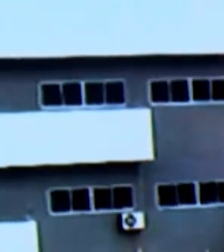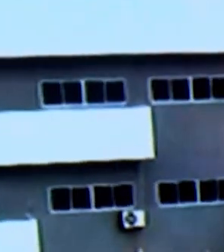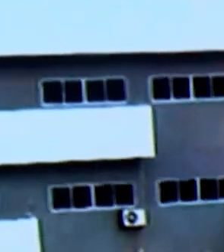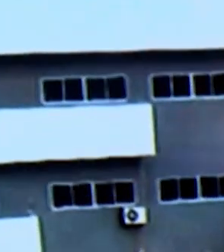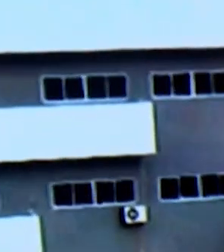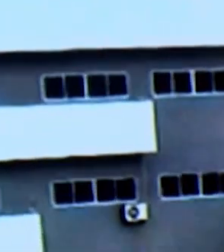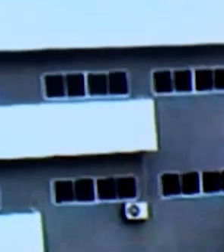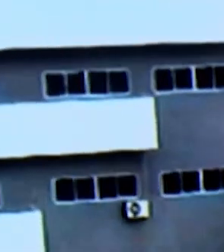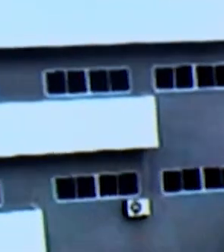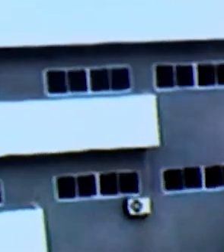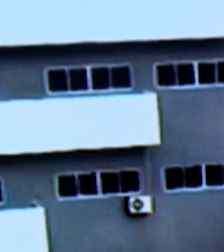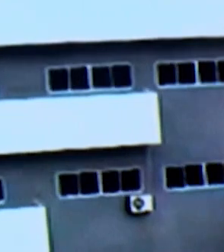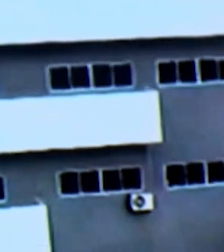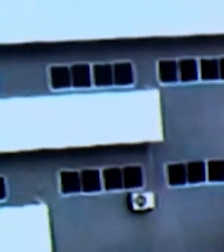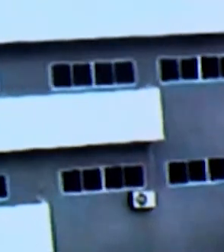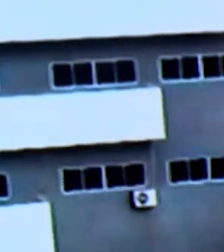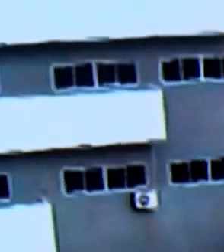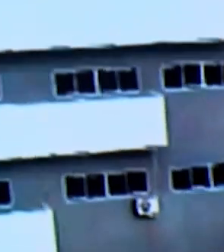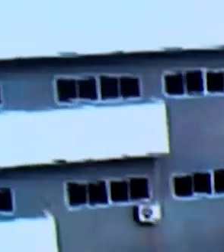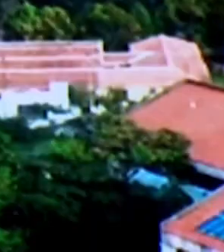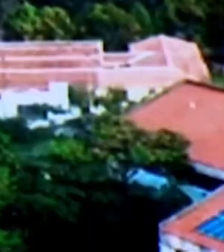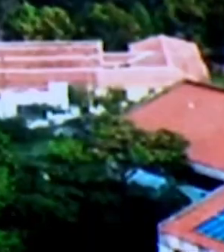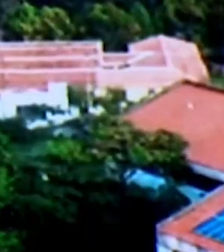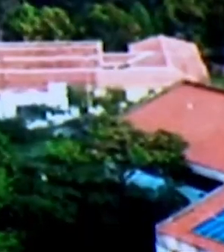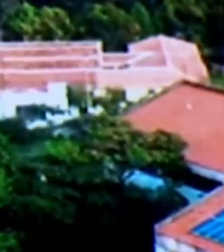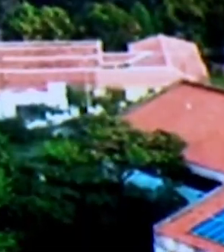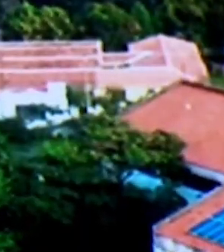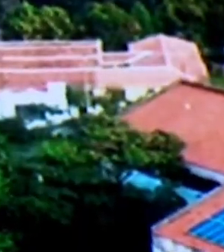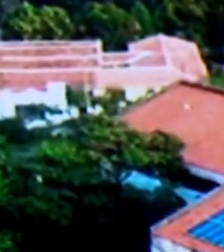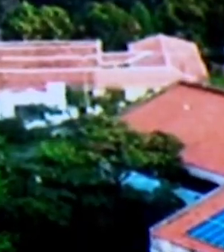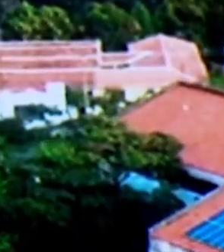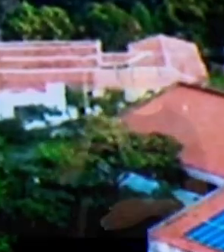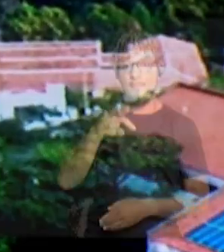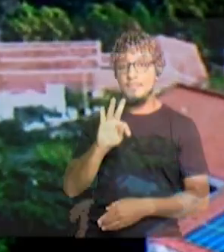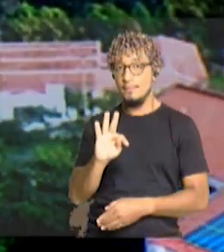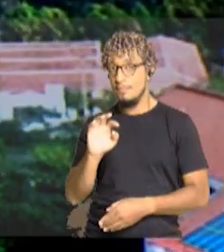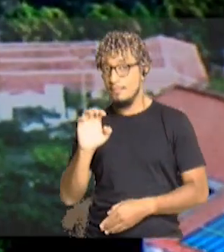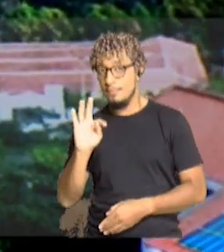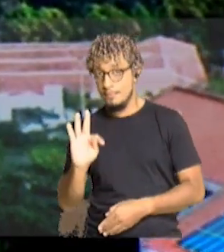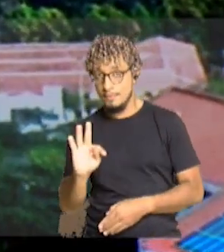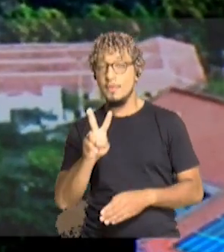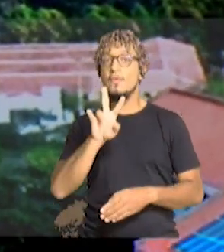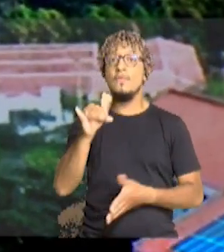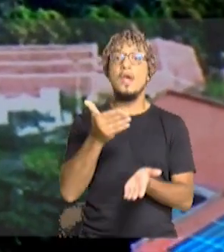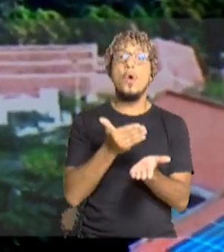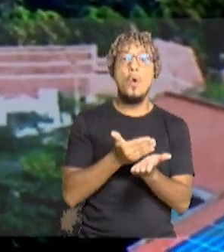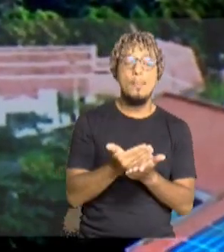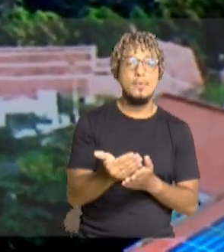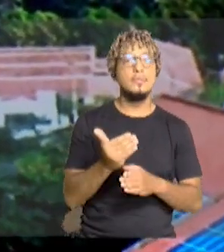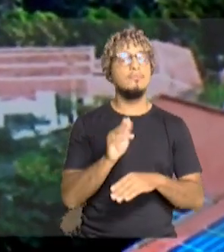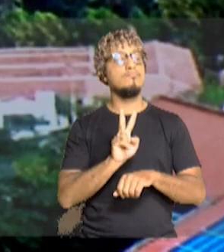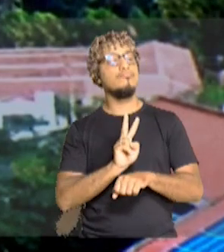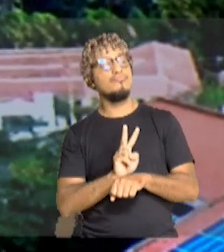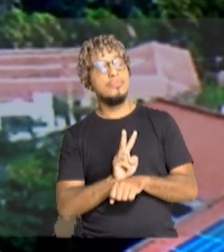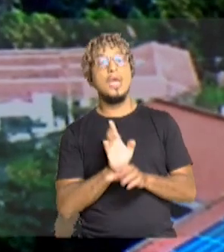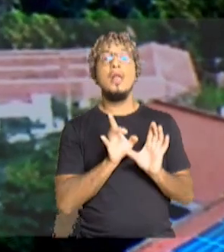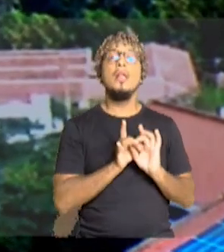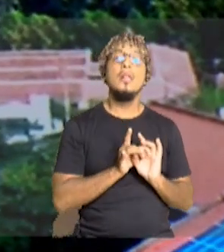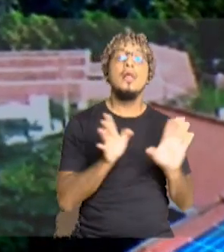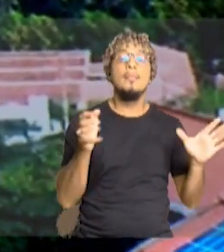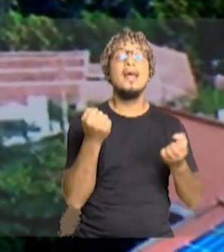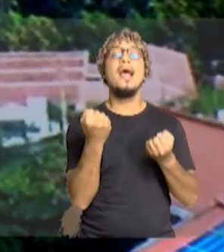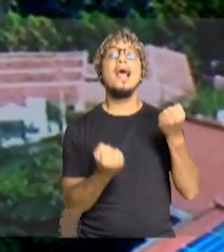Olha a gente já cria a secretaria municipal de Trânsito e Transporte aqui na capital Maranhense né Vai iniciar plantão para liberação